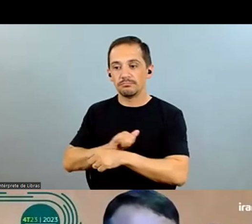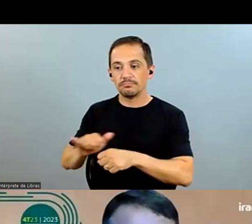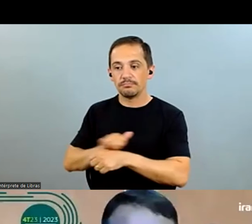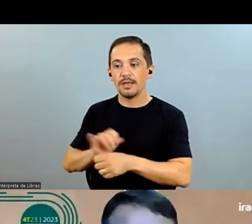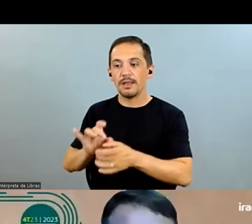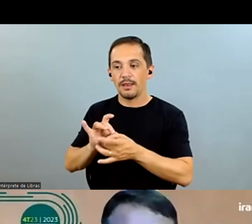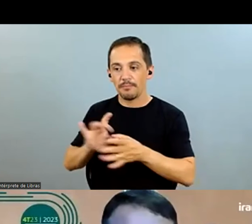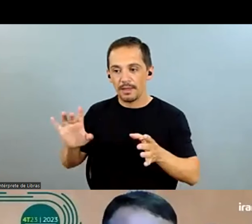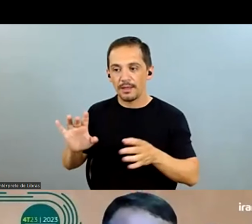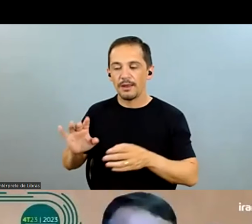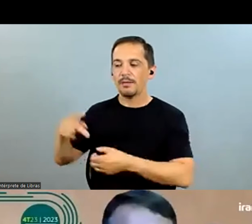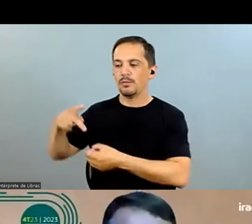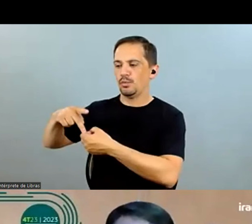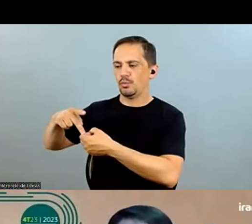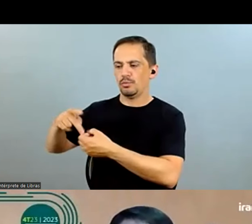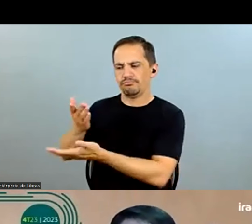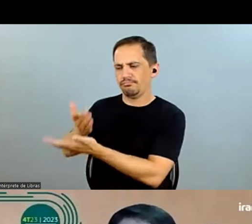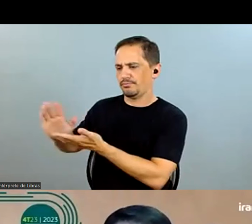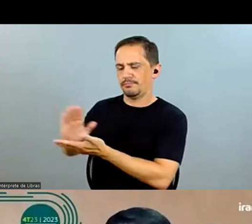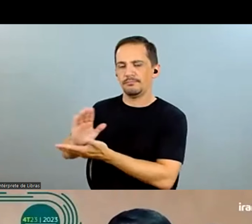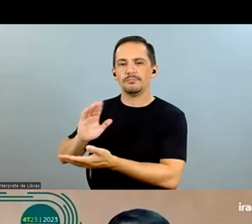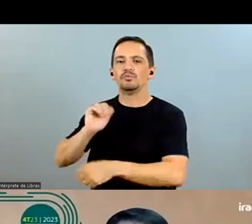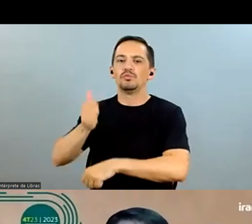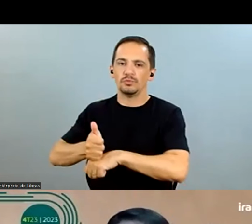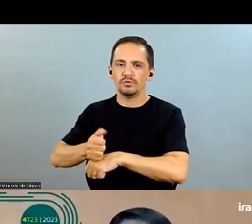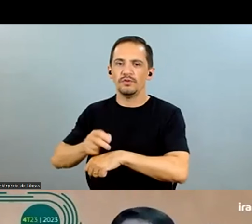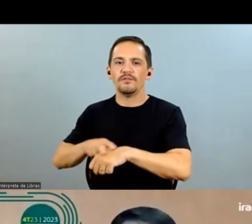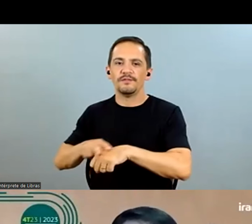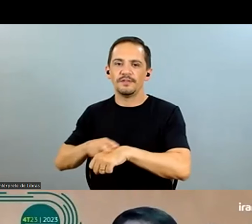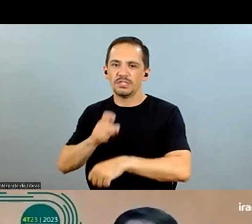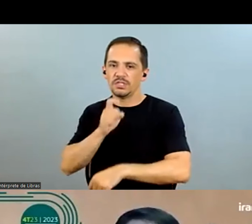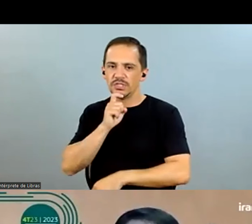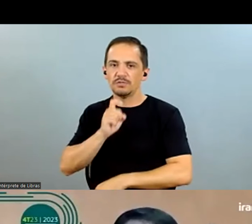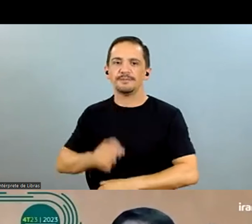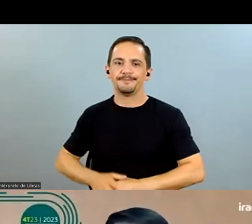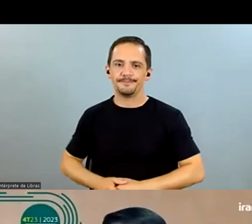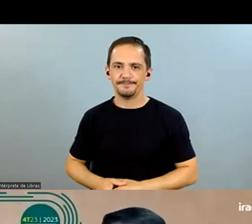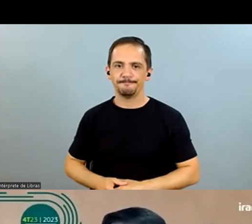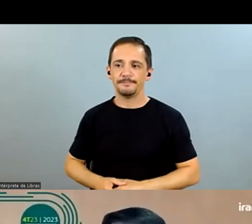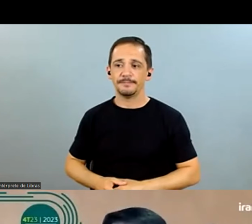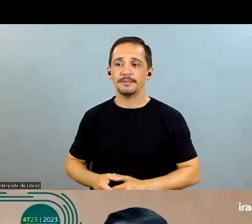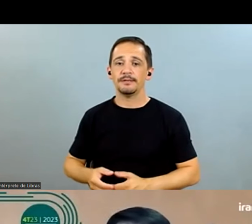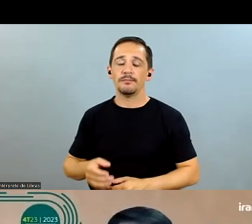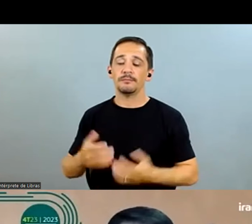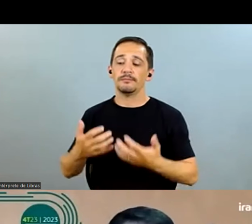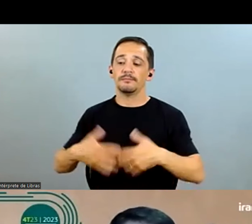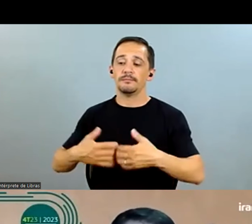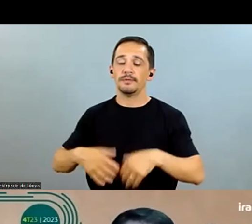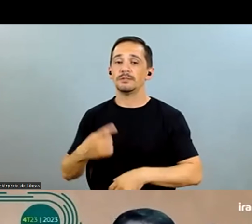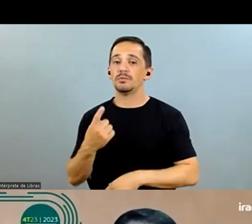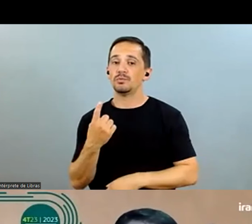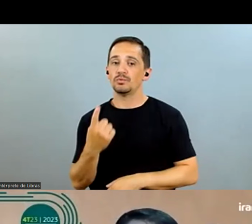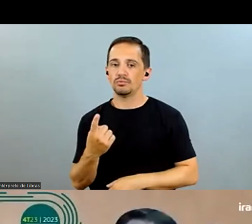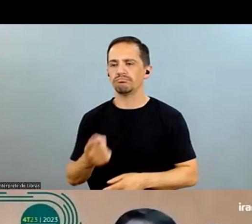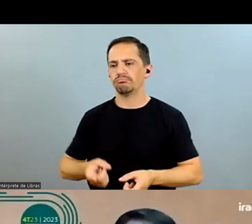é uma tendência eh muito forte de de de uso do Papel então máquina um expandindo aí a venda de papéis